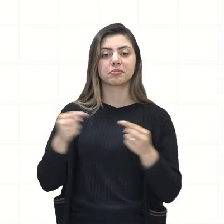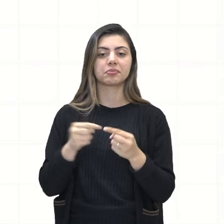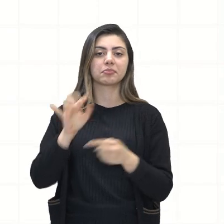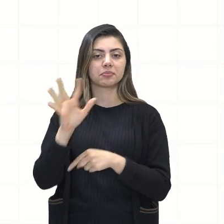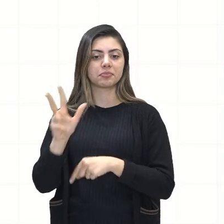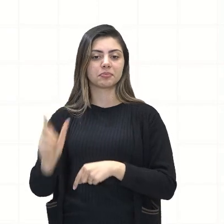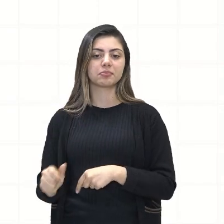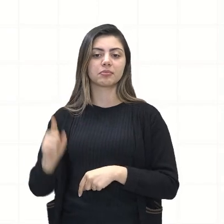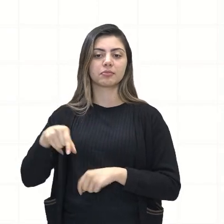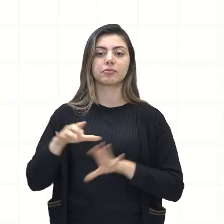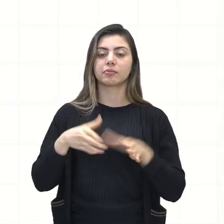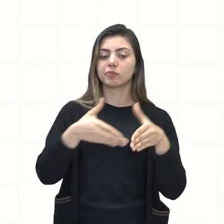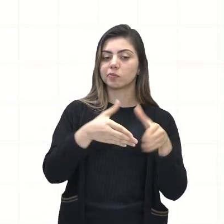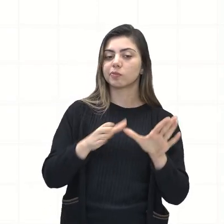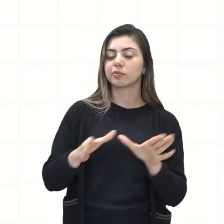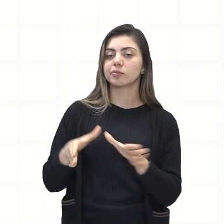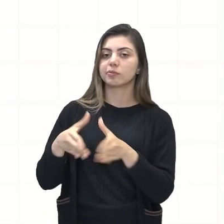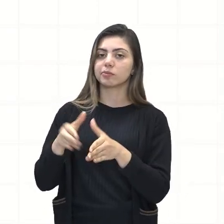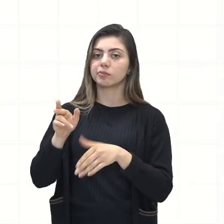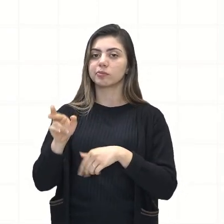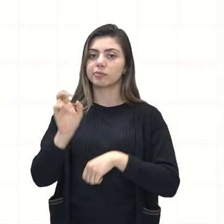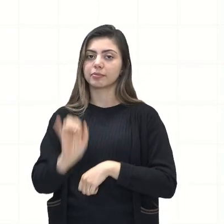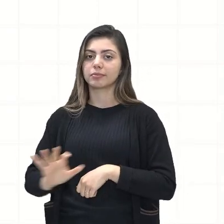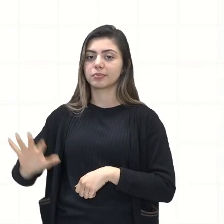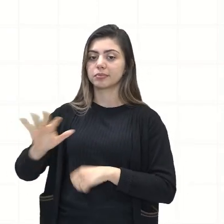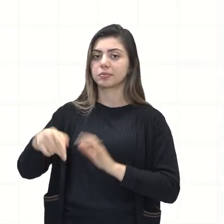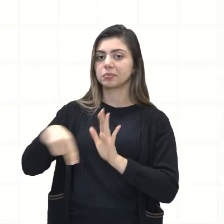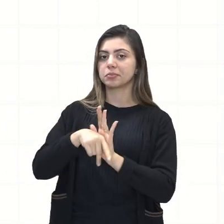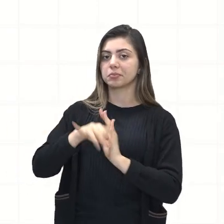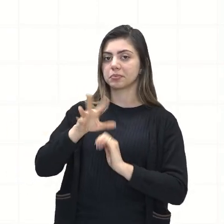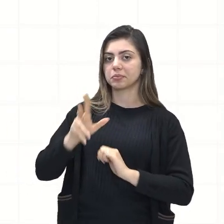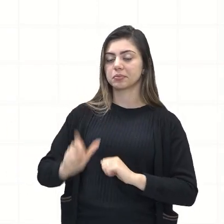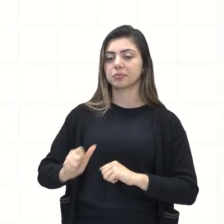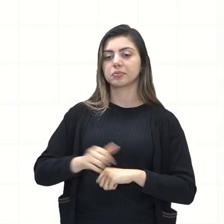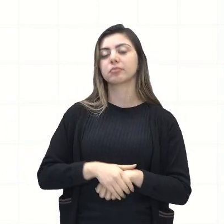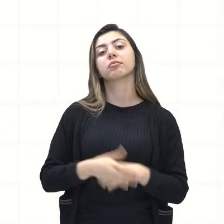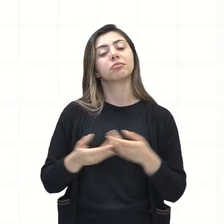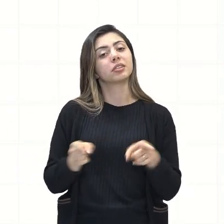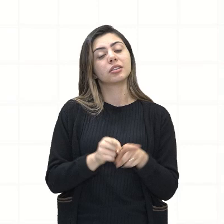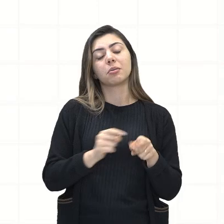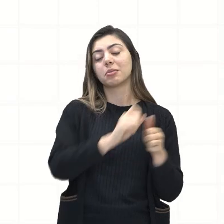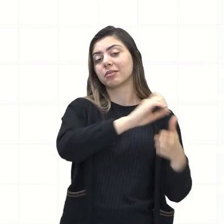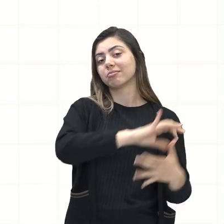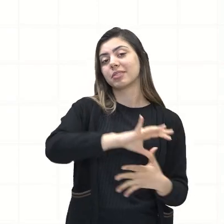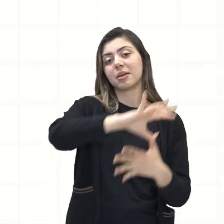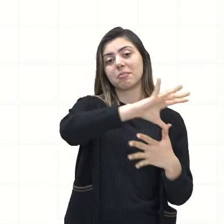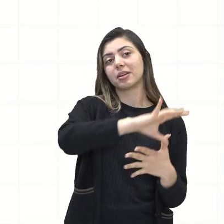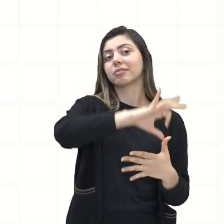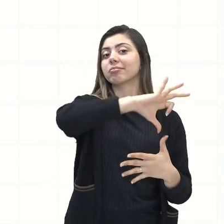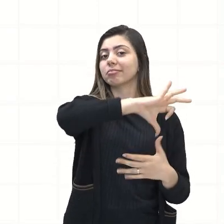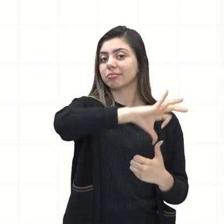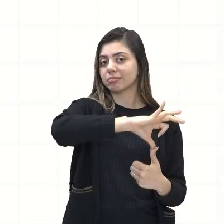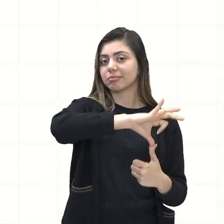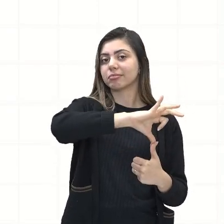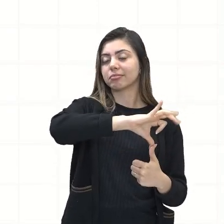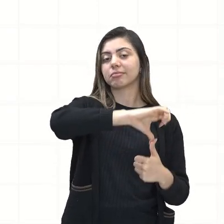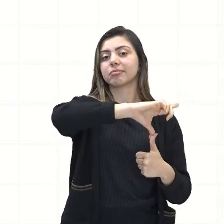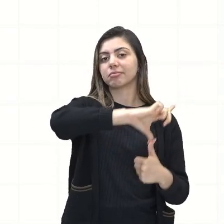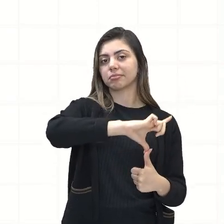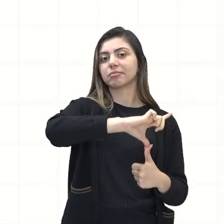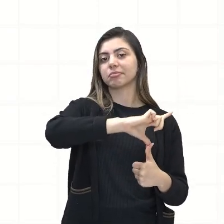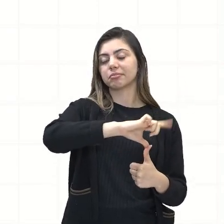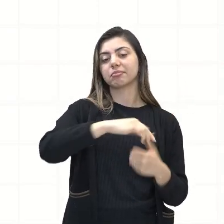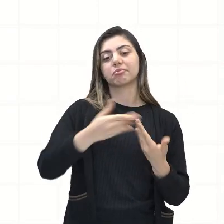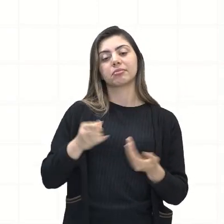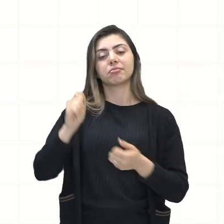dois conjuntos regionais da África, assim como na América a gente tem a anglo-saxônica e a